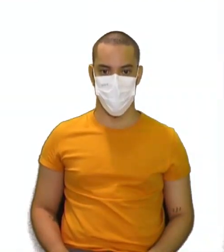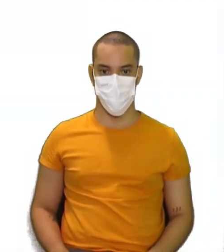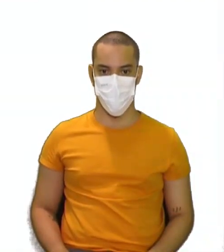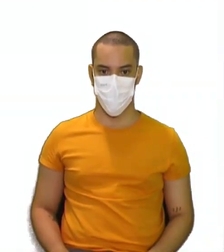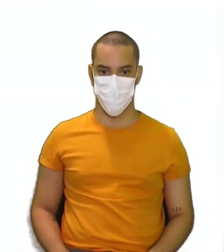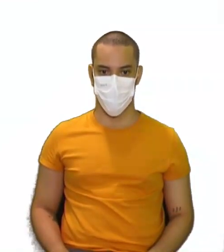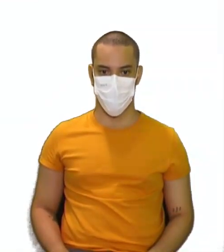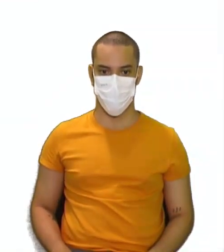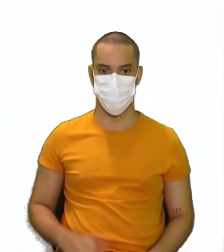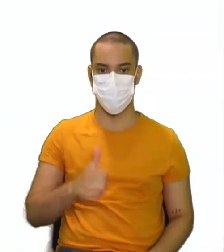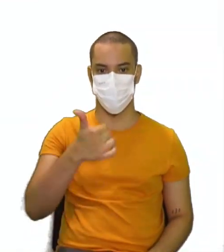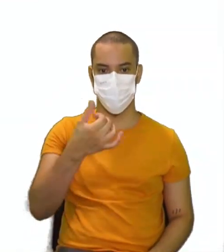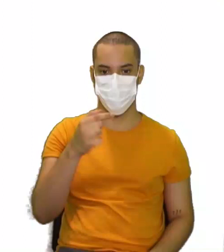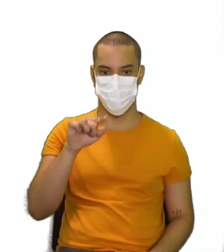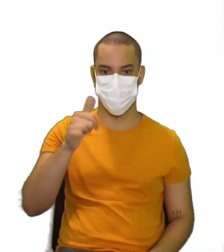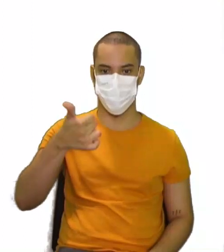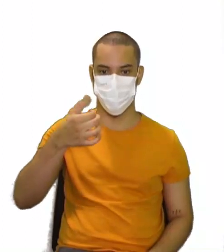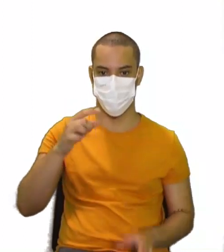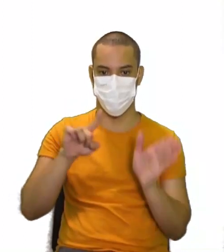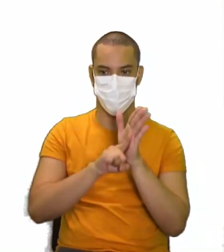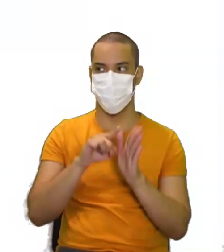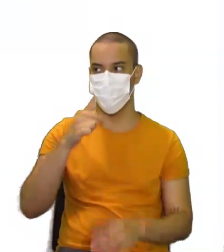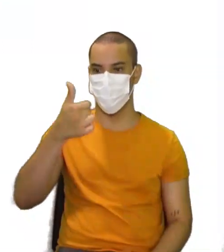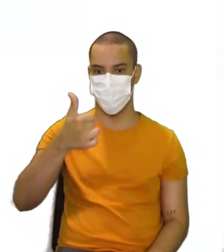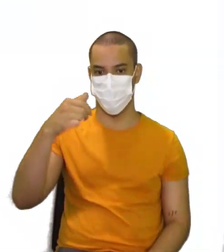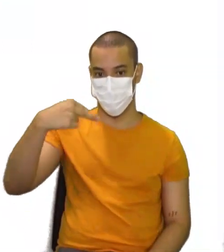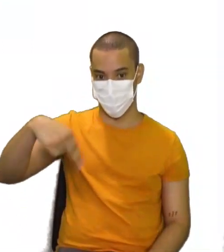Só é repetir a base e somar os expoentes.